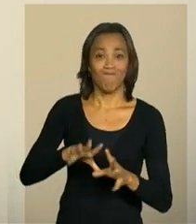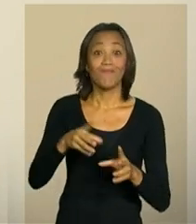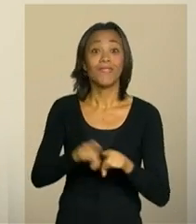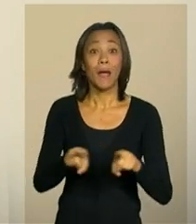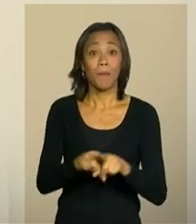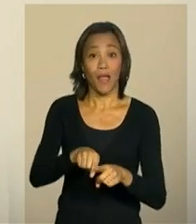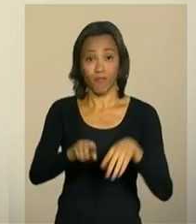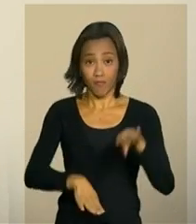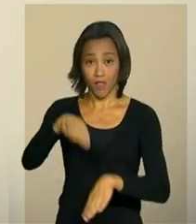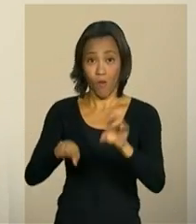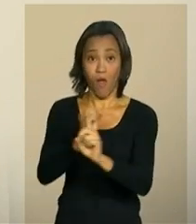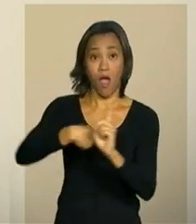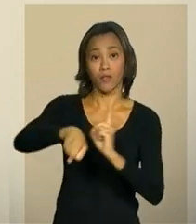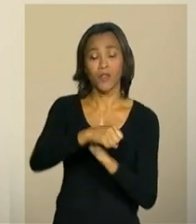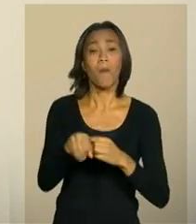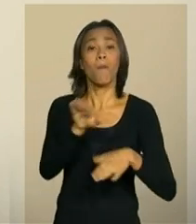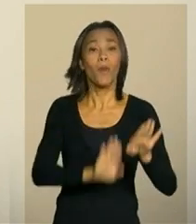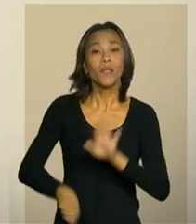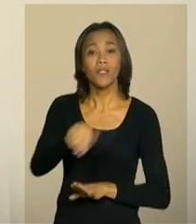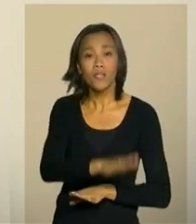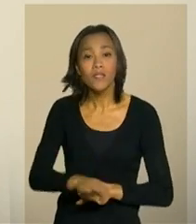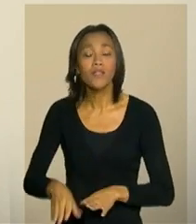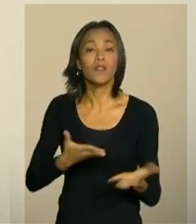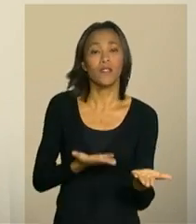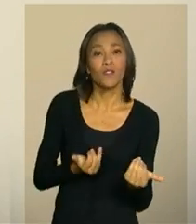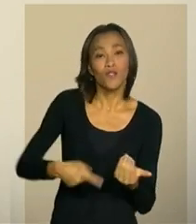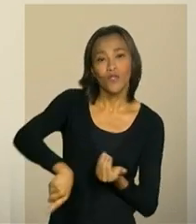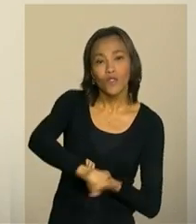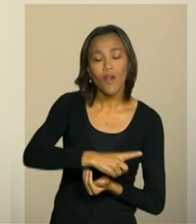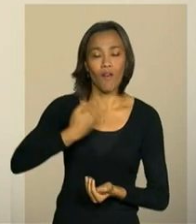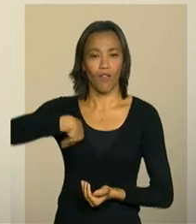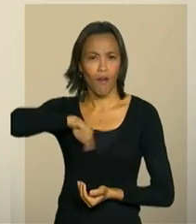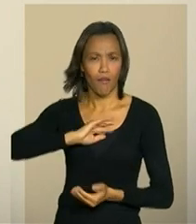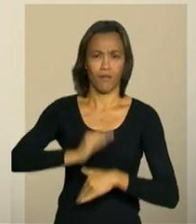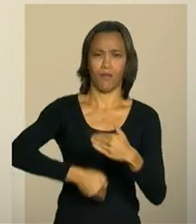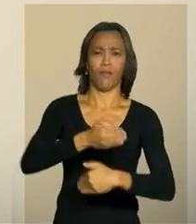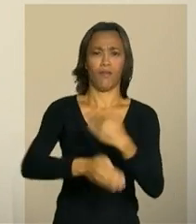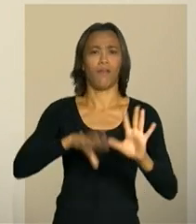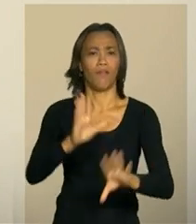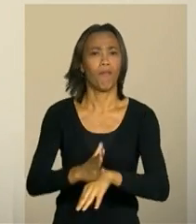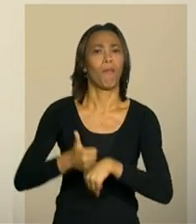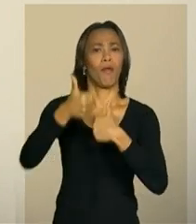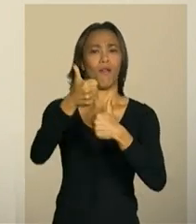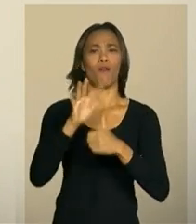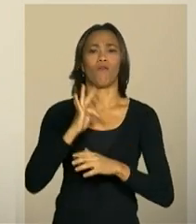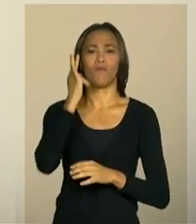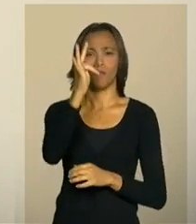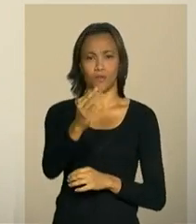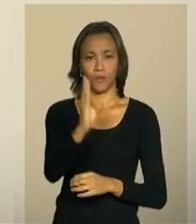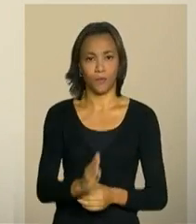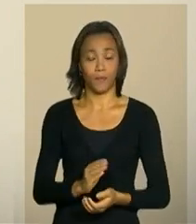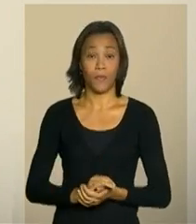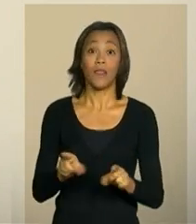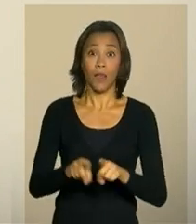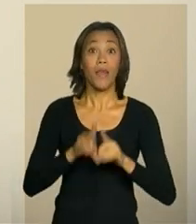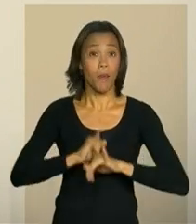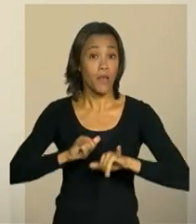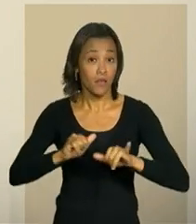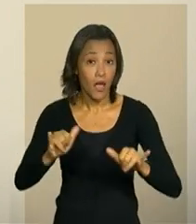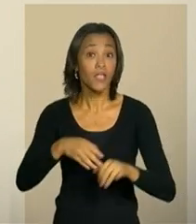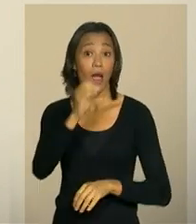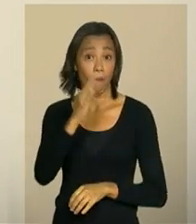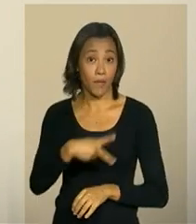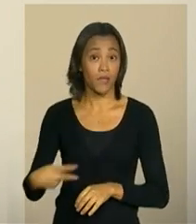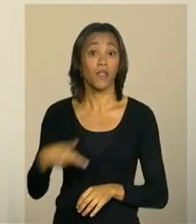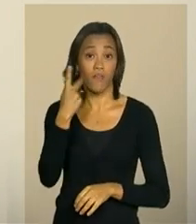desigualdade protegendo as crianças e os jovens estamos construindo um futuro melhor para o Brasil na mensagem a presidenta também